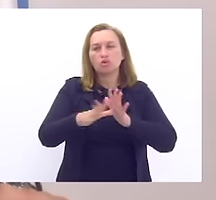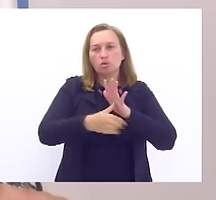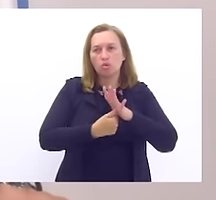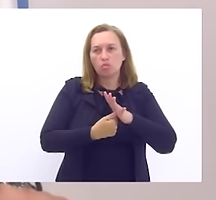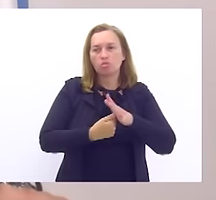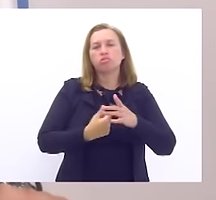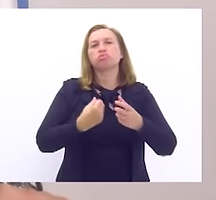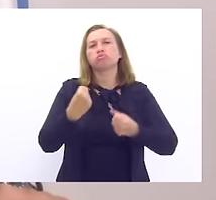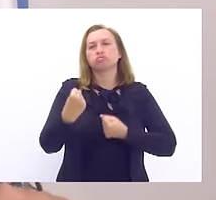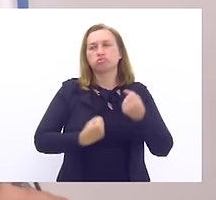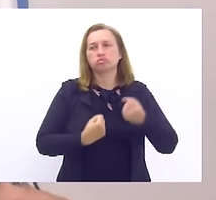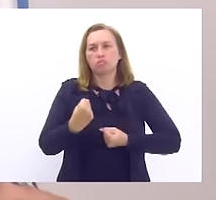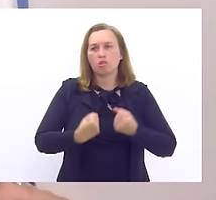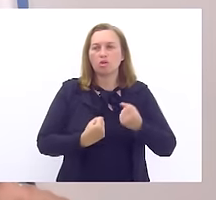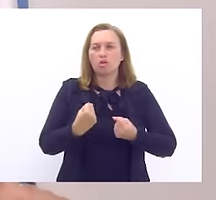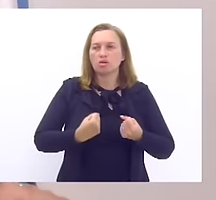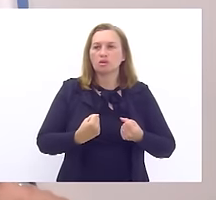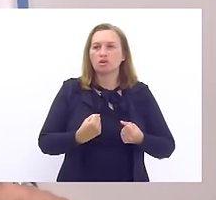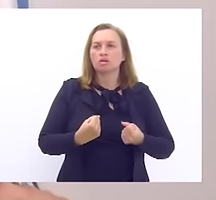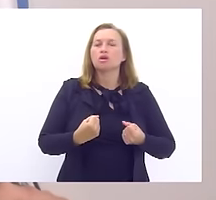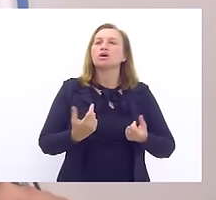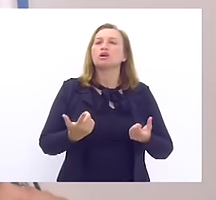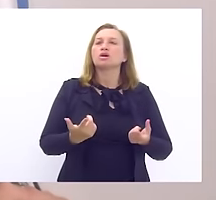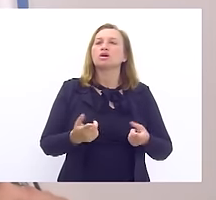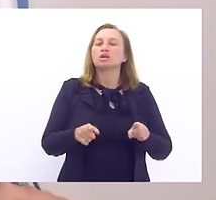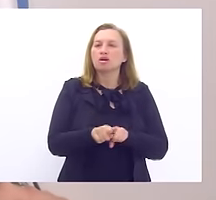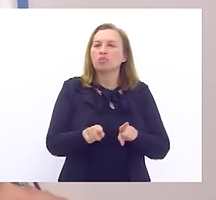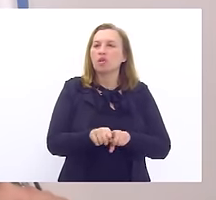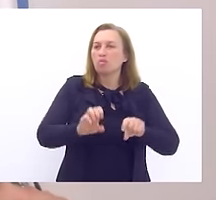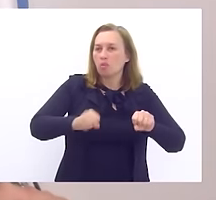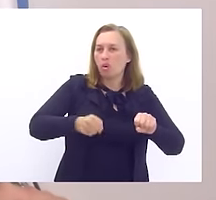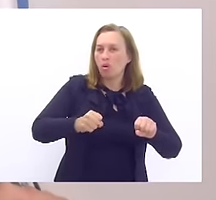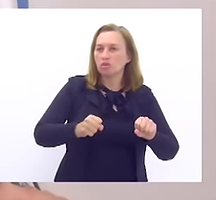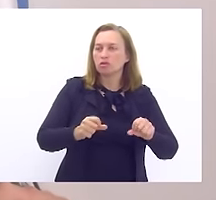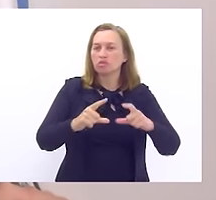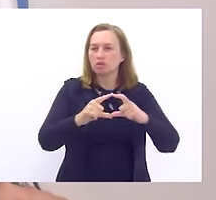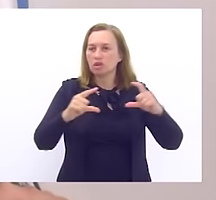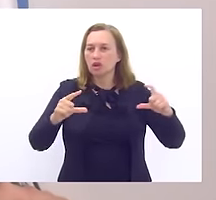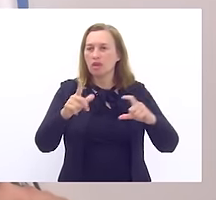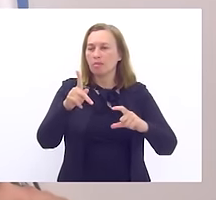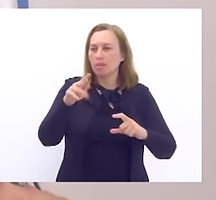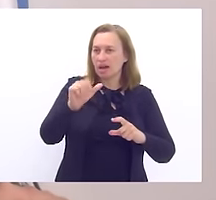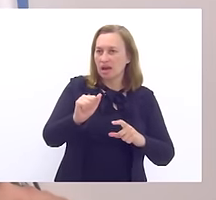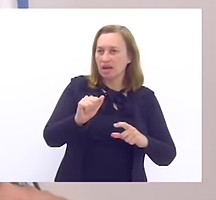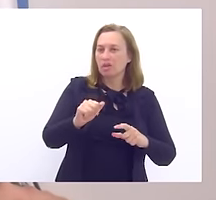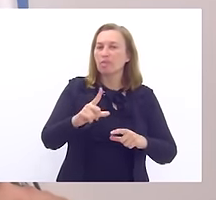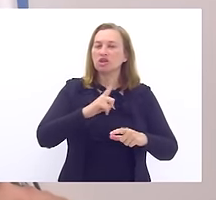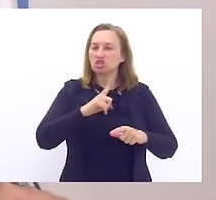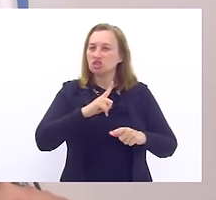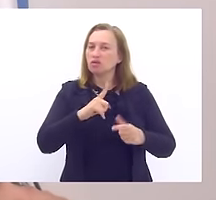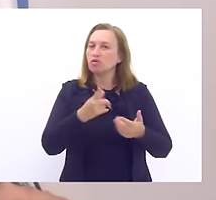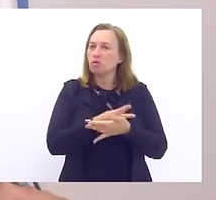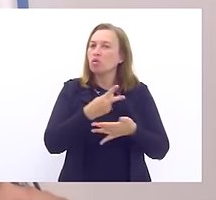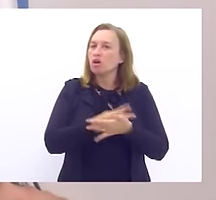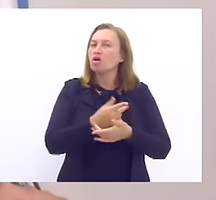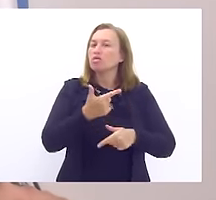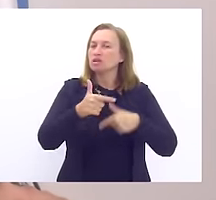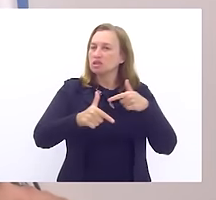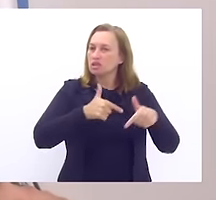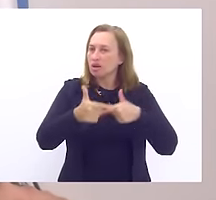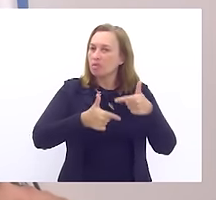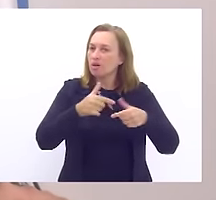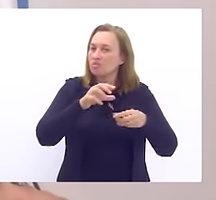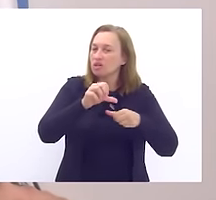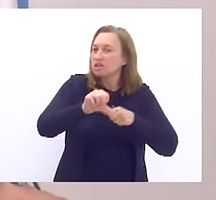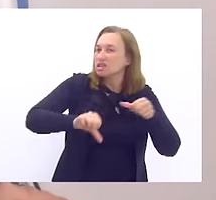placa Só que infelizmente hoje o que a gente está percebendo é que houve uma deturpação dessa operação essa operação foi